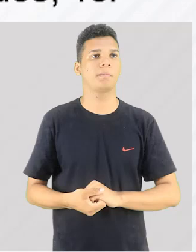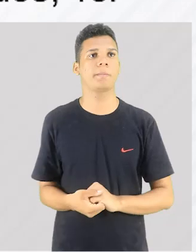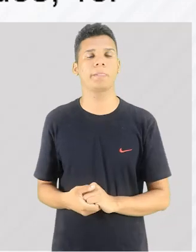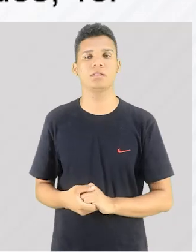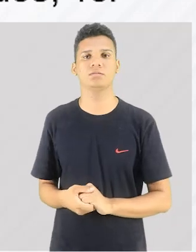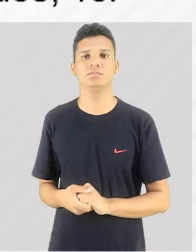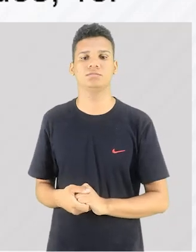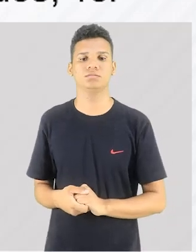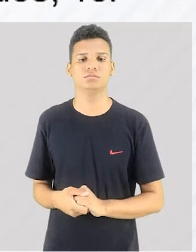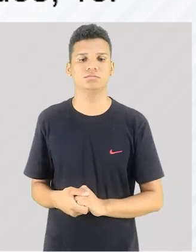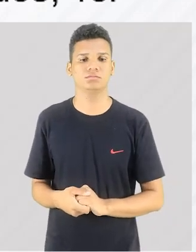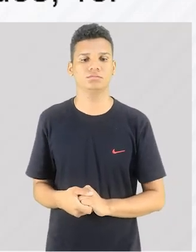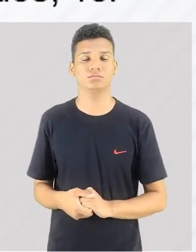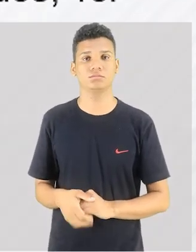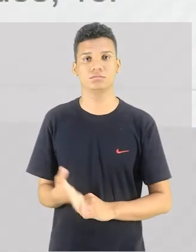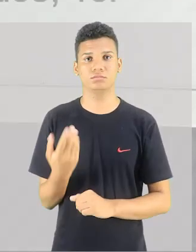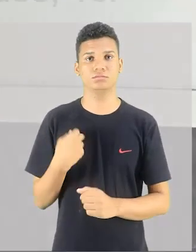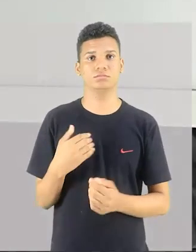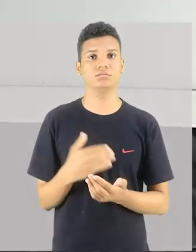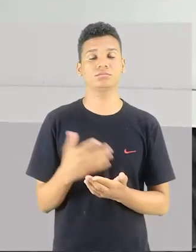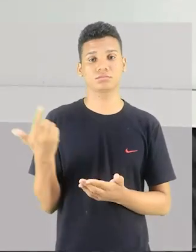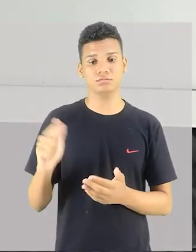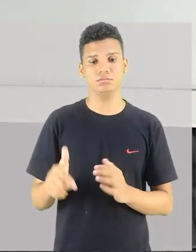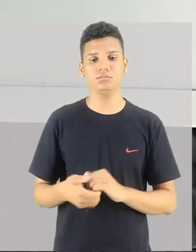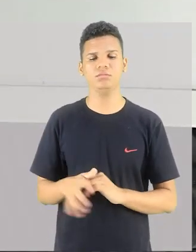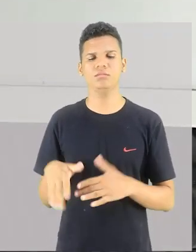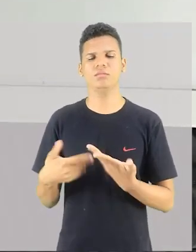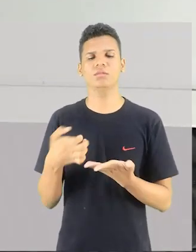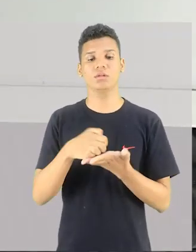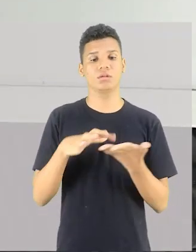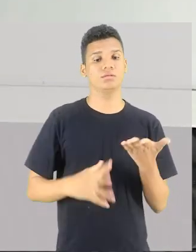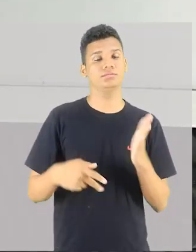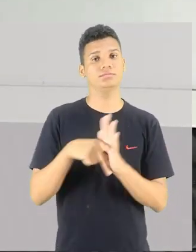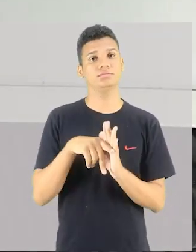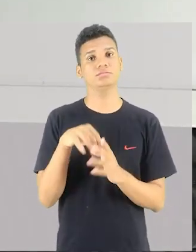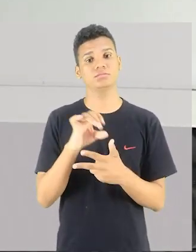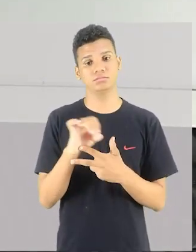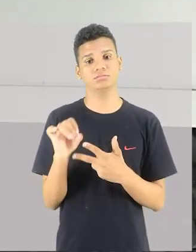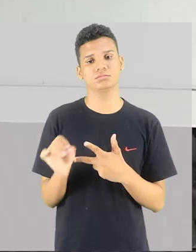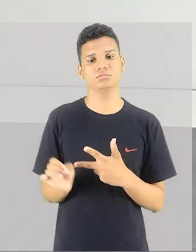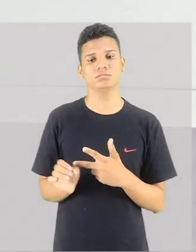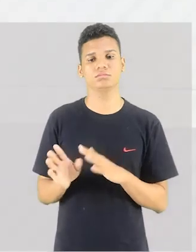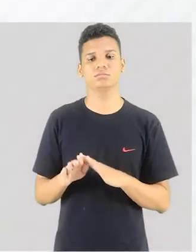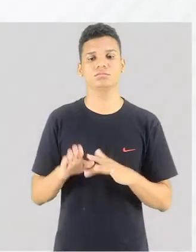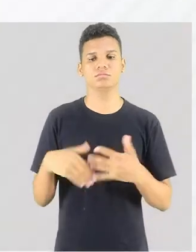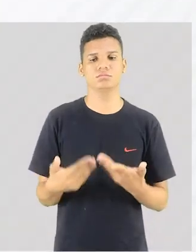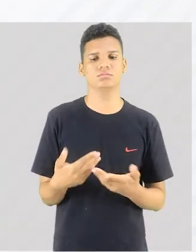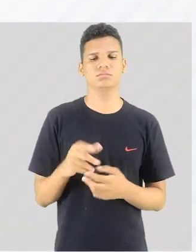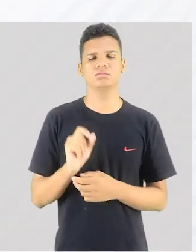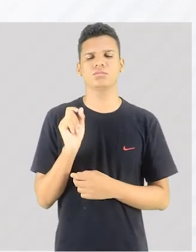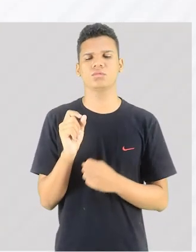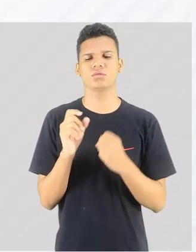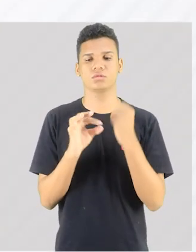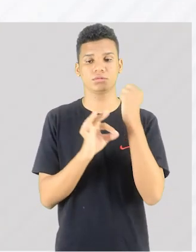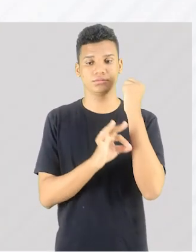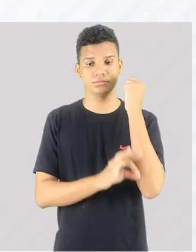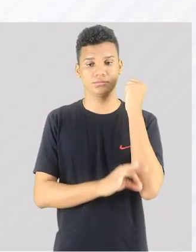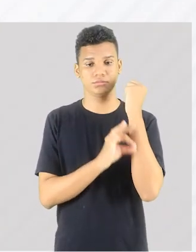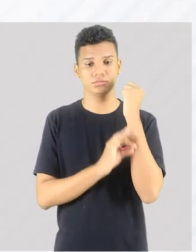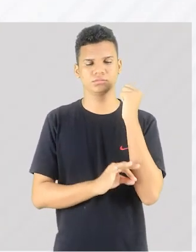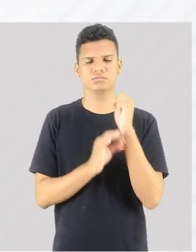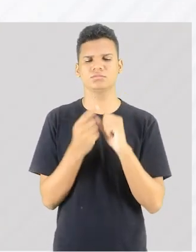tá vamos para próxima questão também do Enem um arquiteto deseja